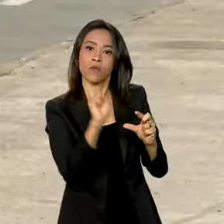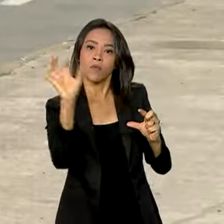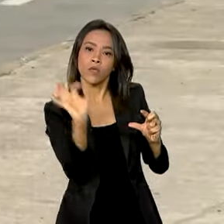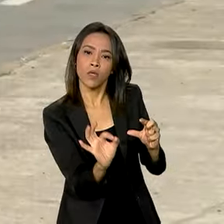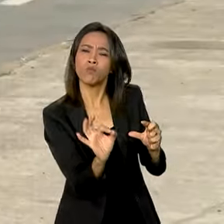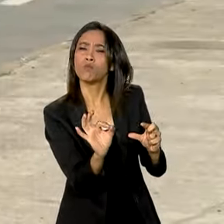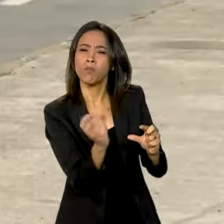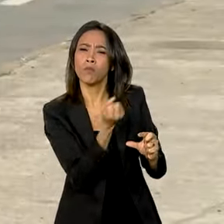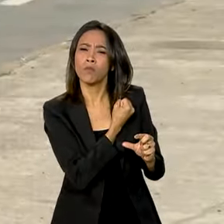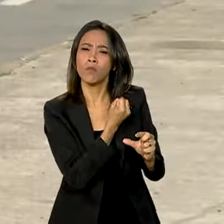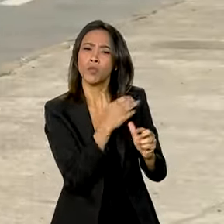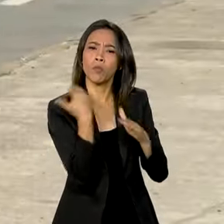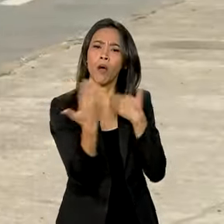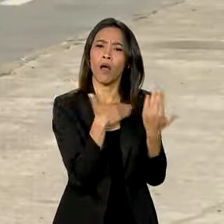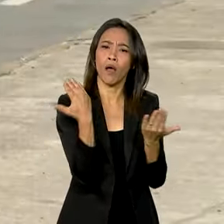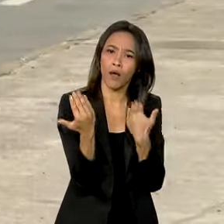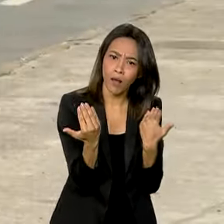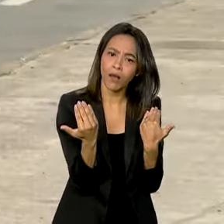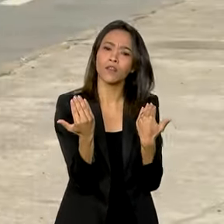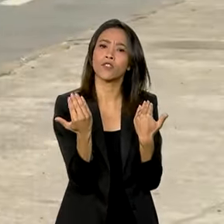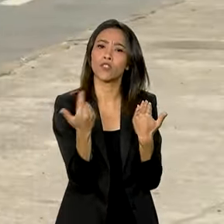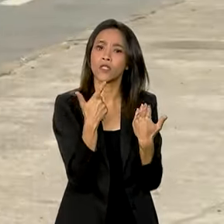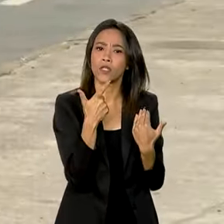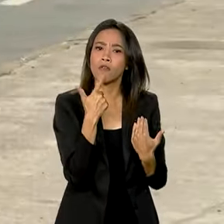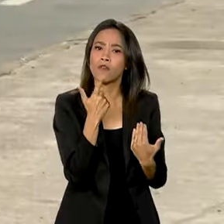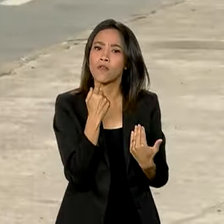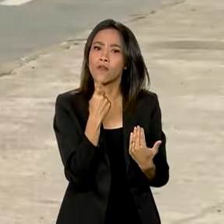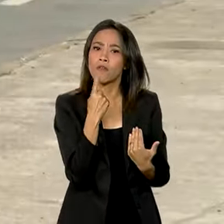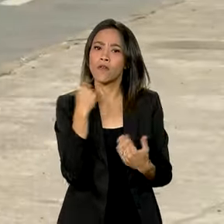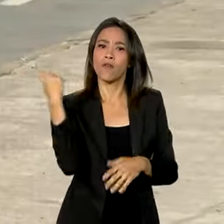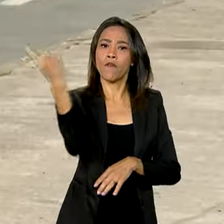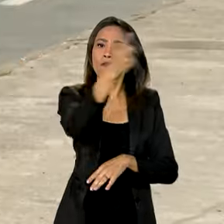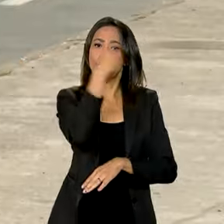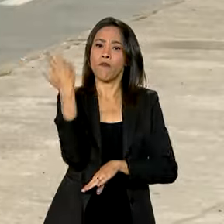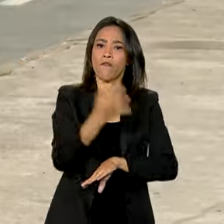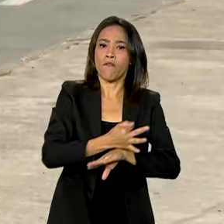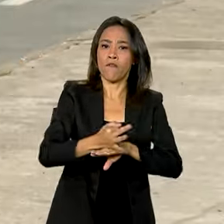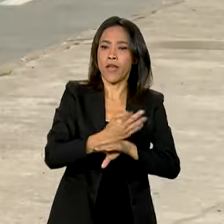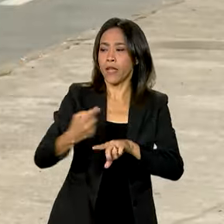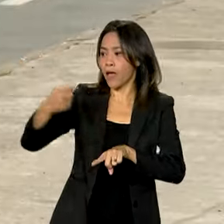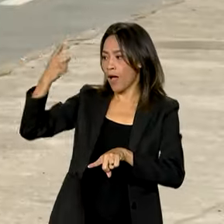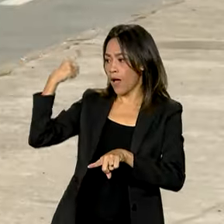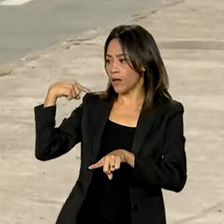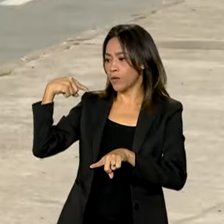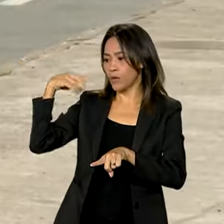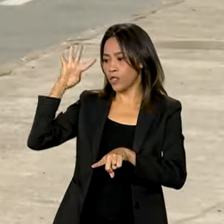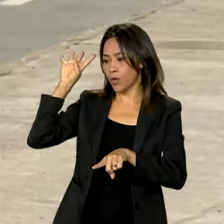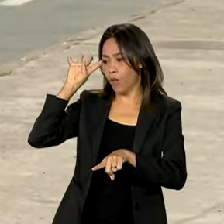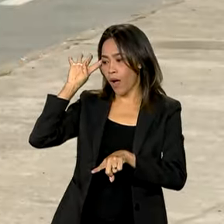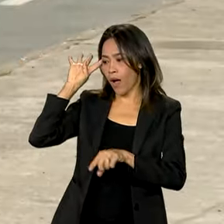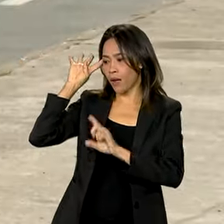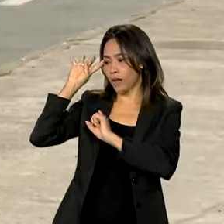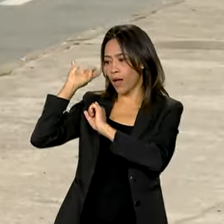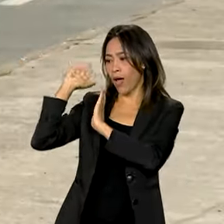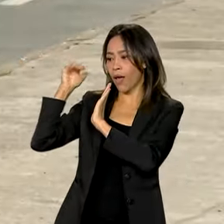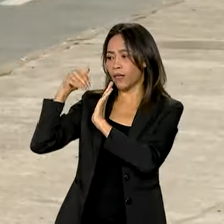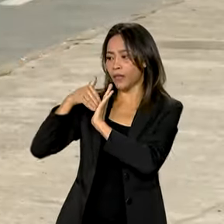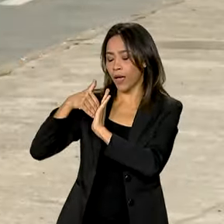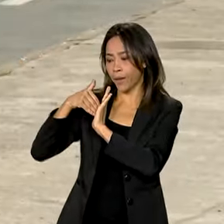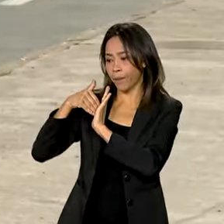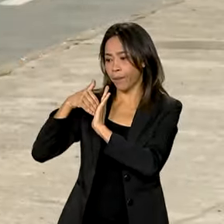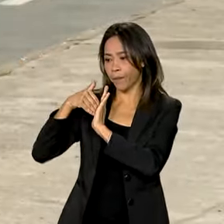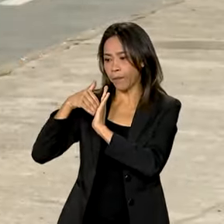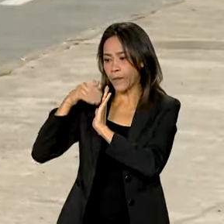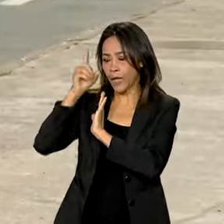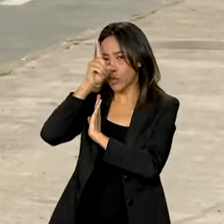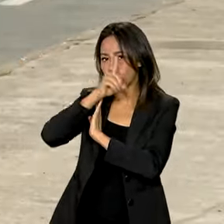no número de mortes no trânsito no feriado de Corpus Christi. De quarta passada ao último domingo,